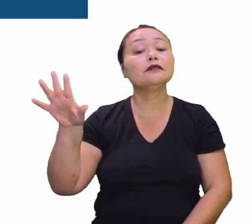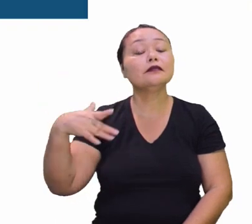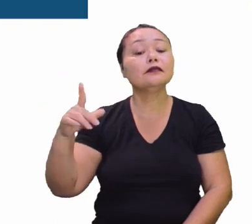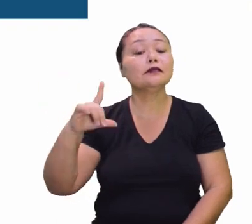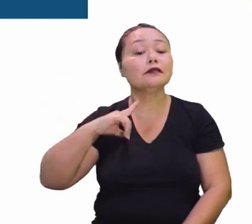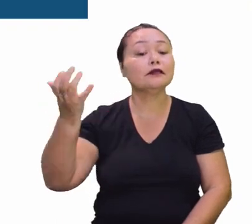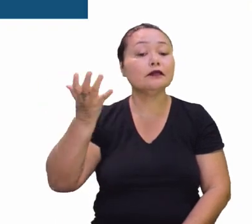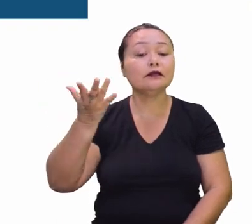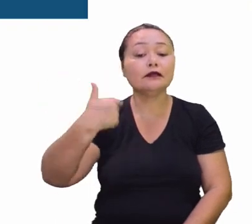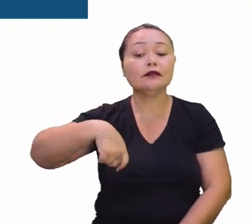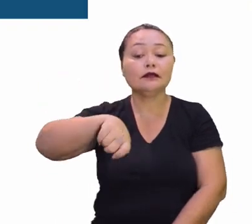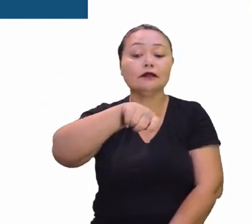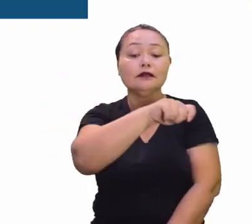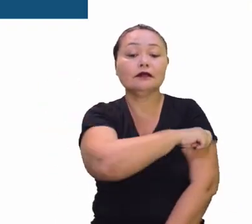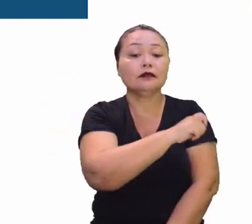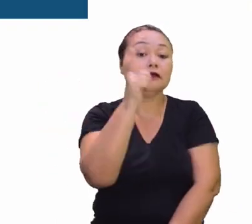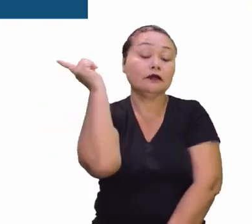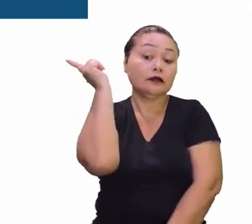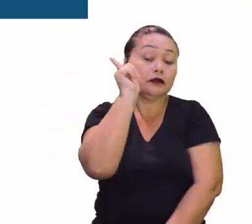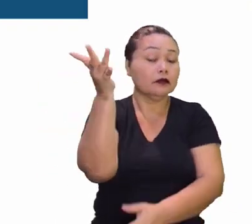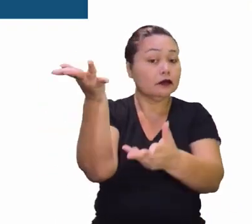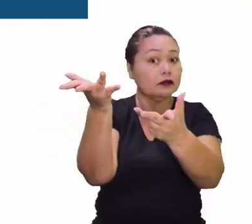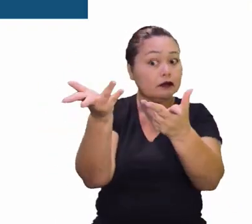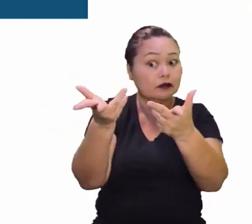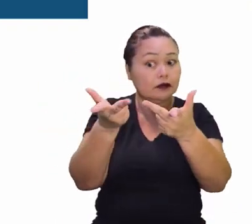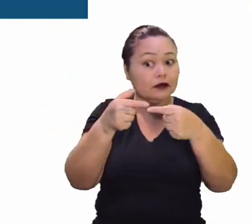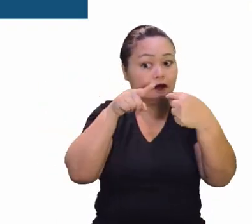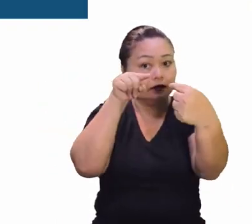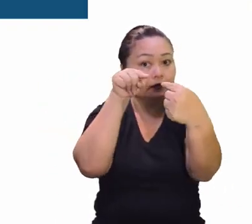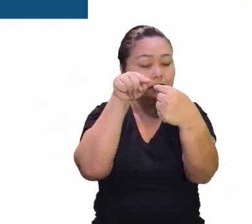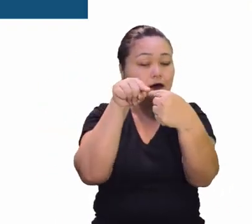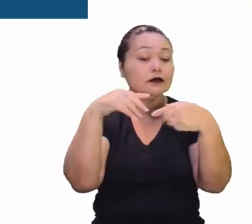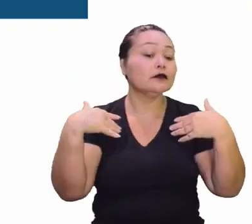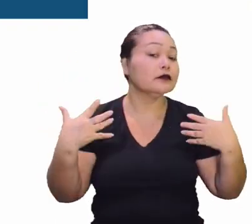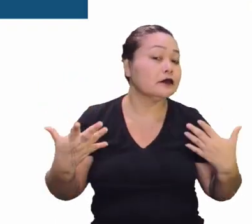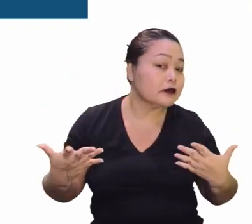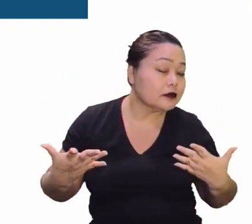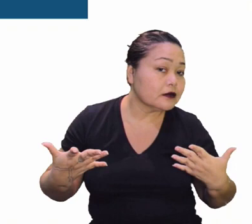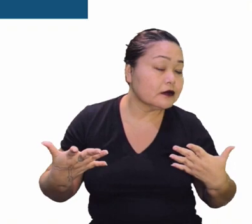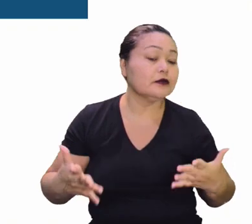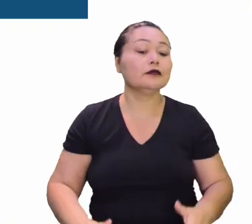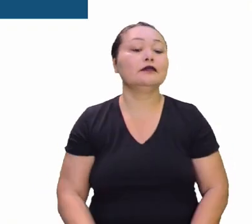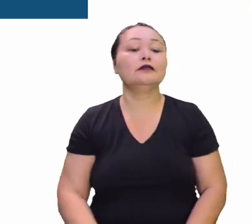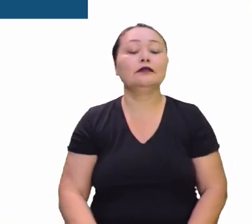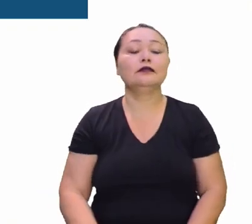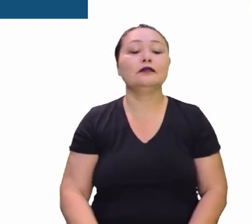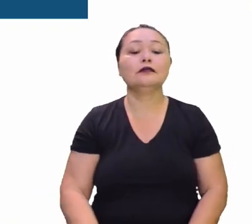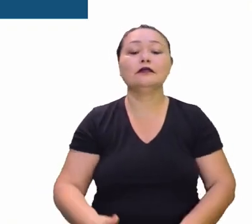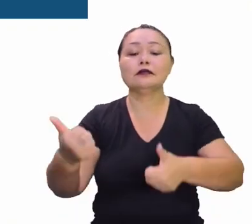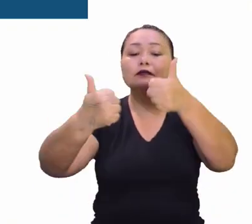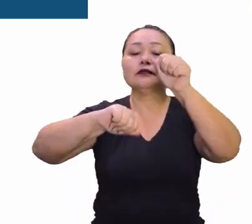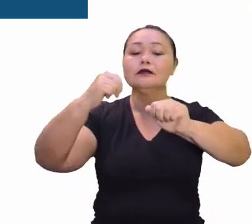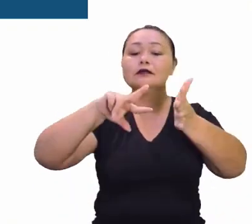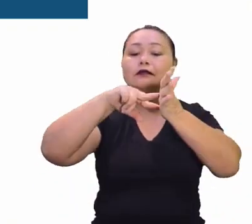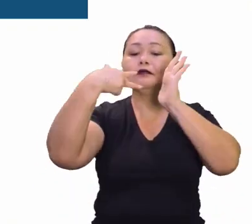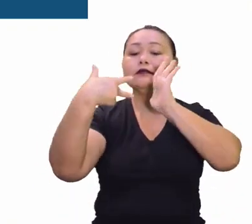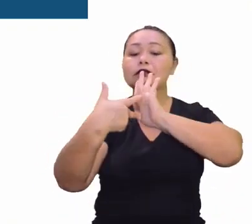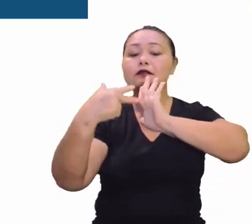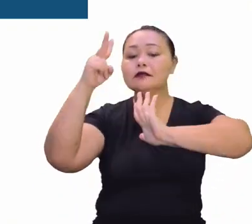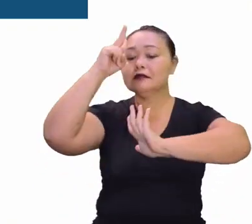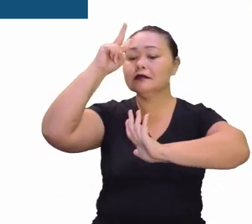Rogério, nós queremos que os nossos alunos alcancem uma habilidade em nossa aula. Qual seria a de hoje? Analisar